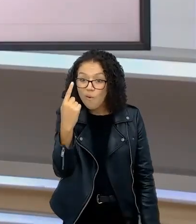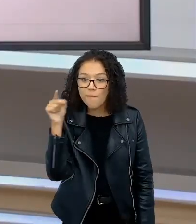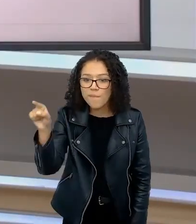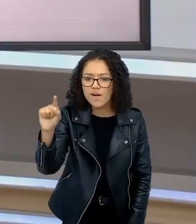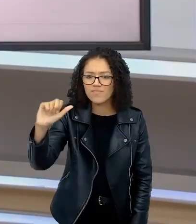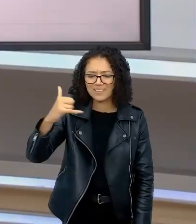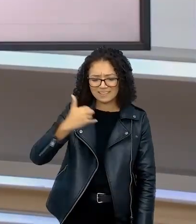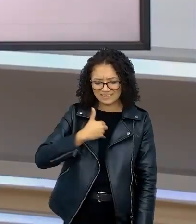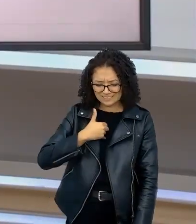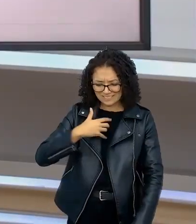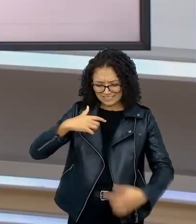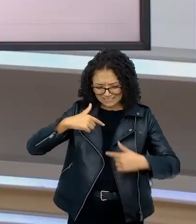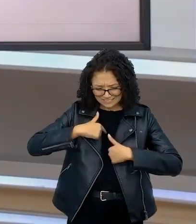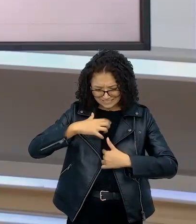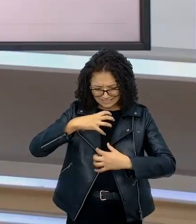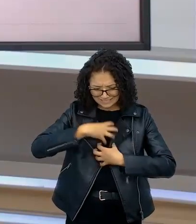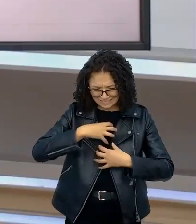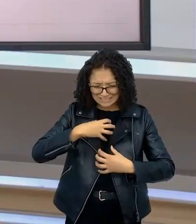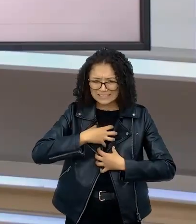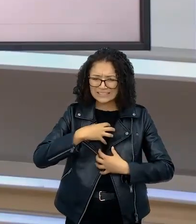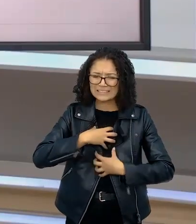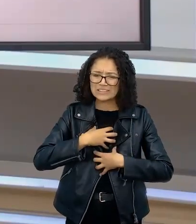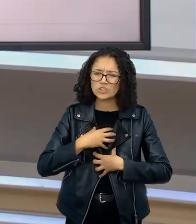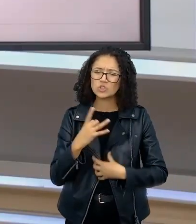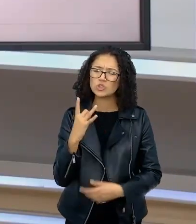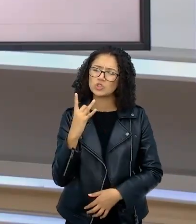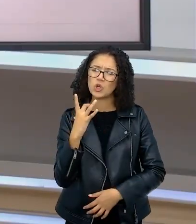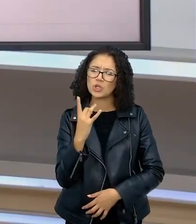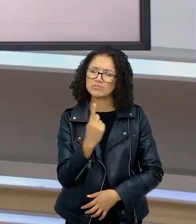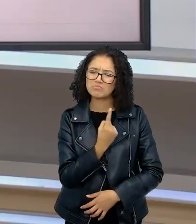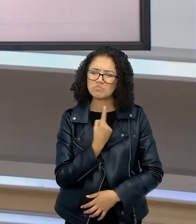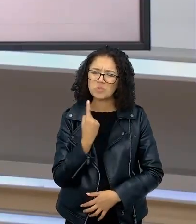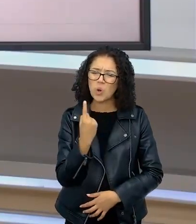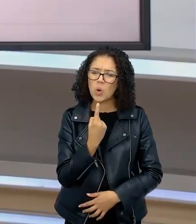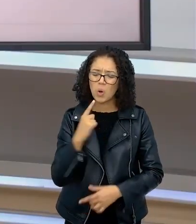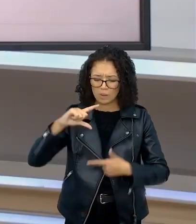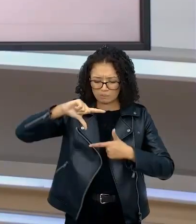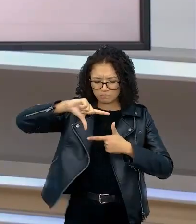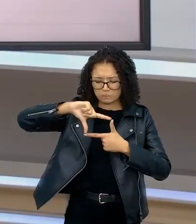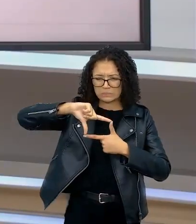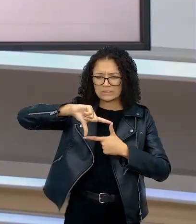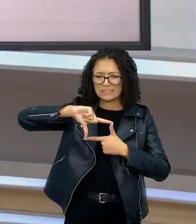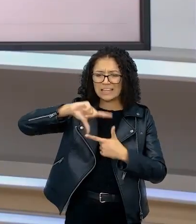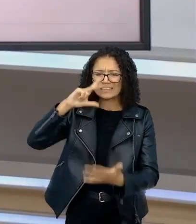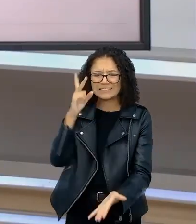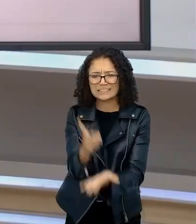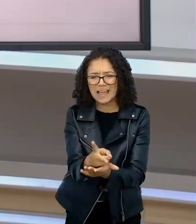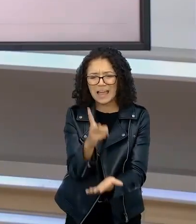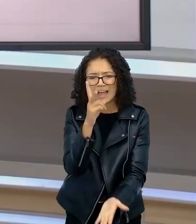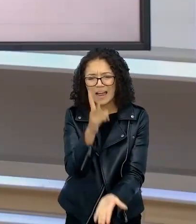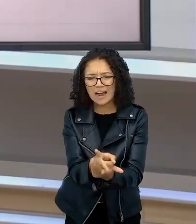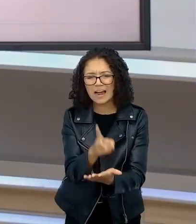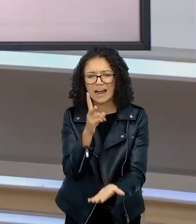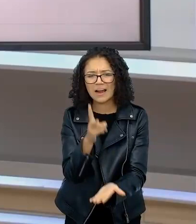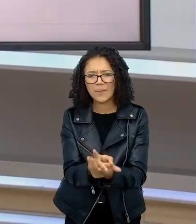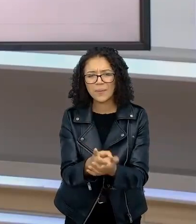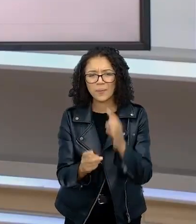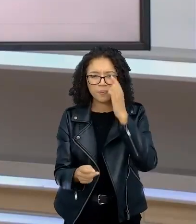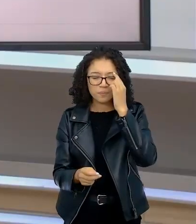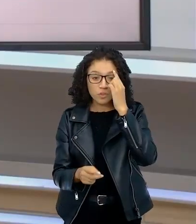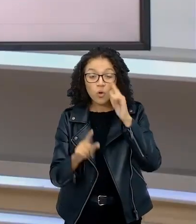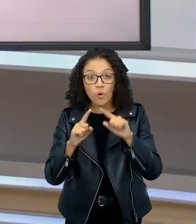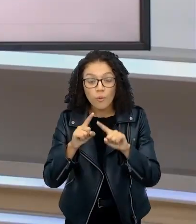falar que sempre está se sentindo solitário. Isso é muito grave. Porque se sentir solitário